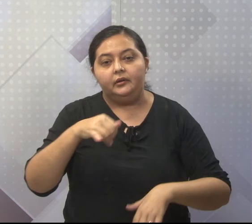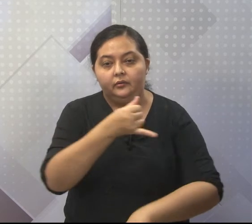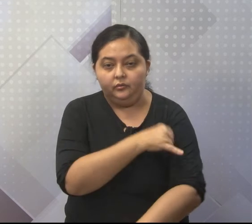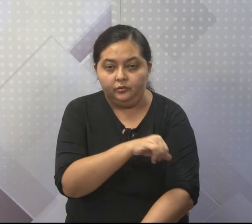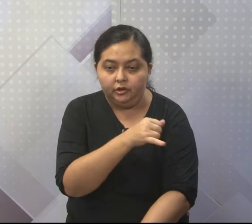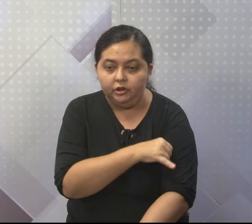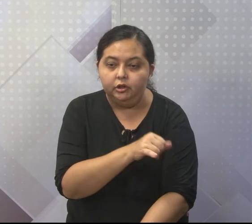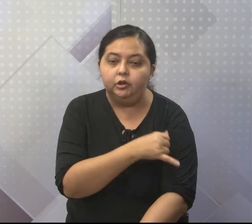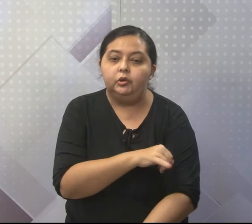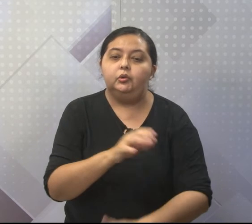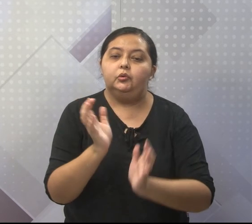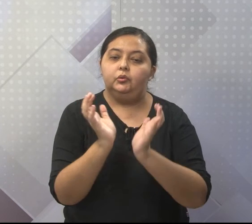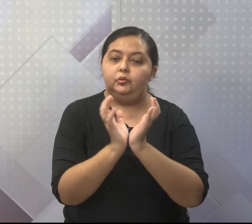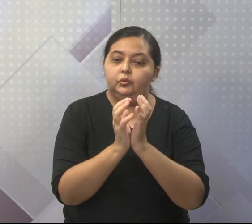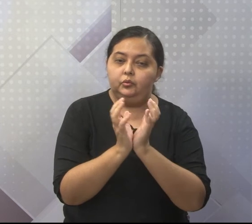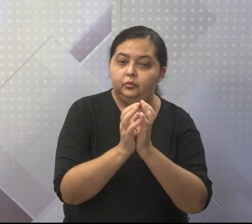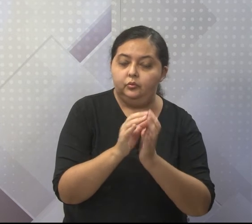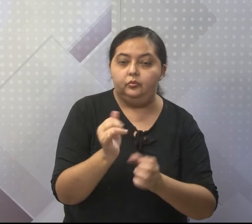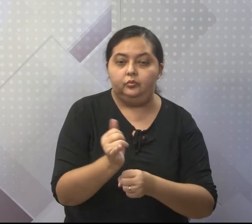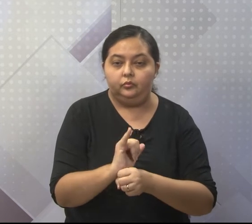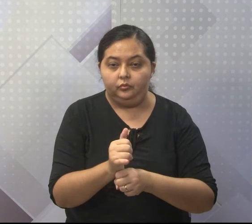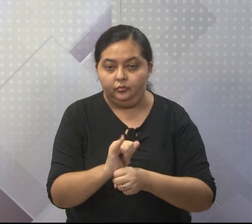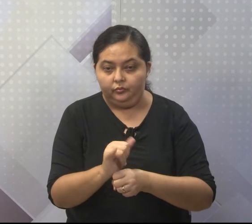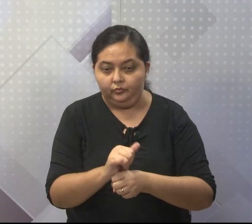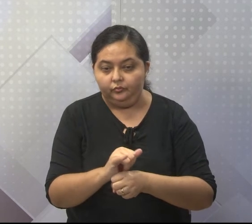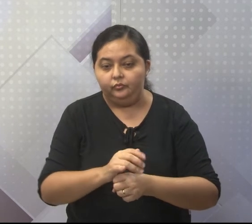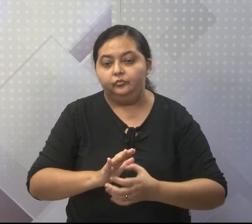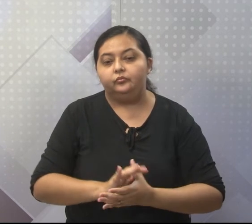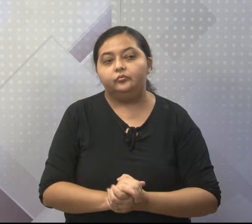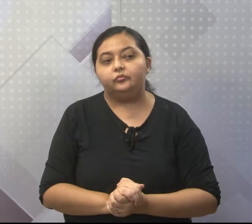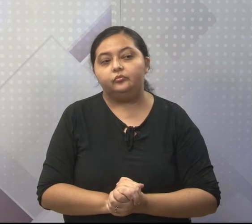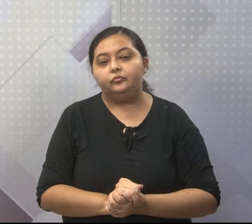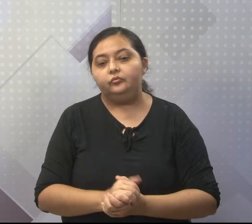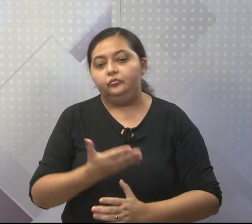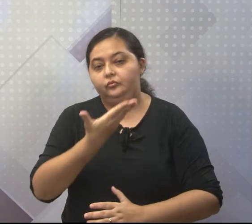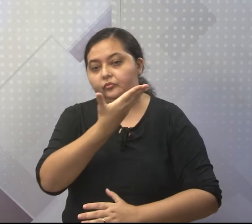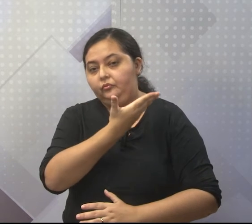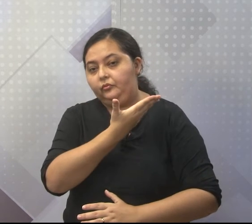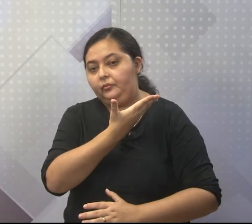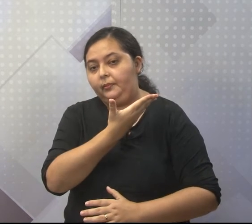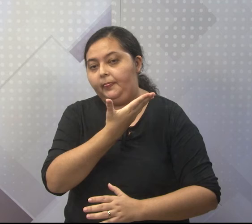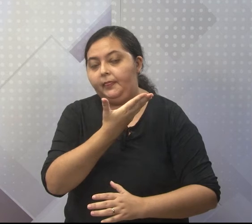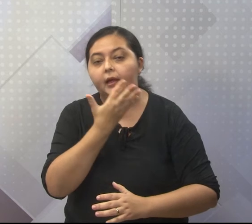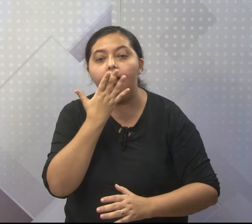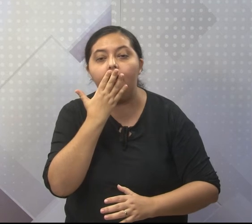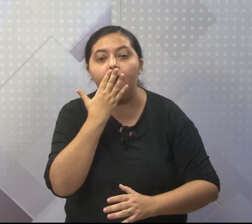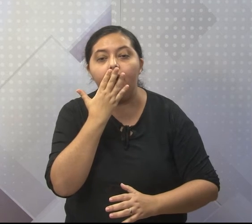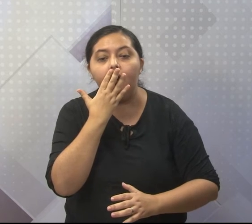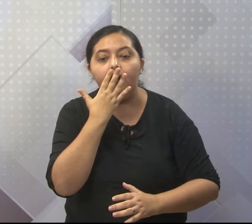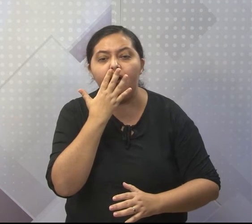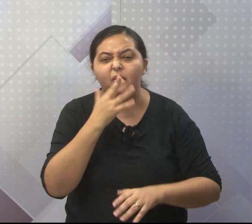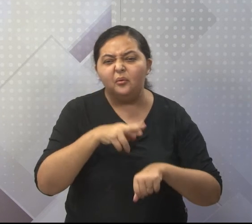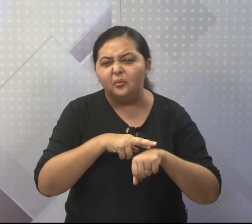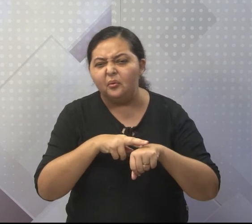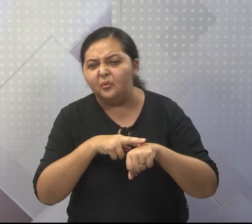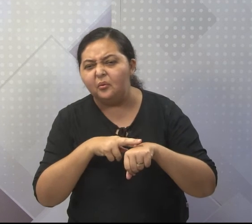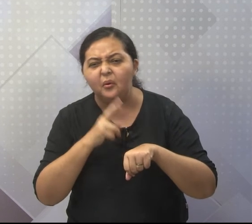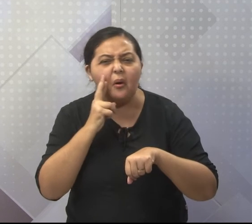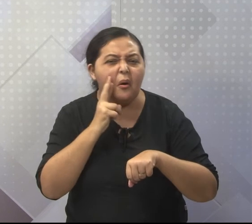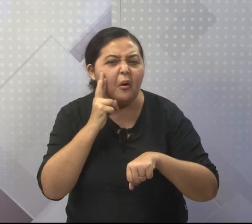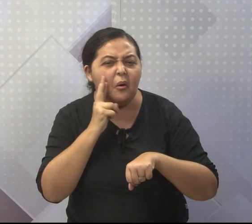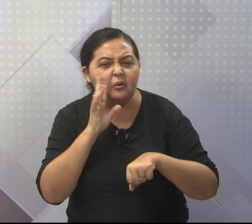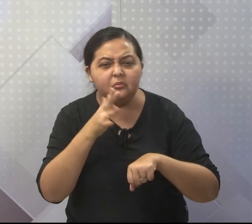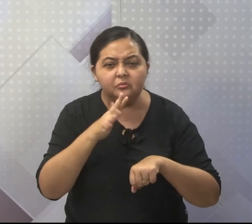Janeiro com pré-sal a exploração de petróleo se você analisar o símbolo Zinho do petróleo esse da comer o rosa